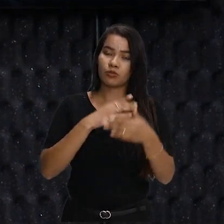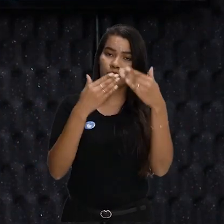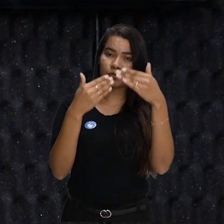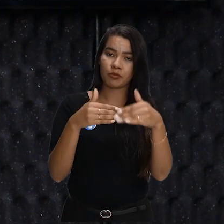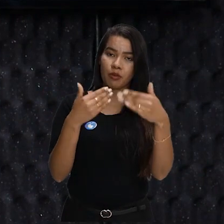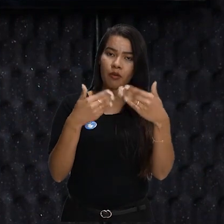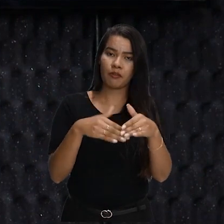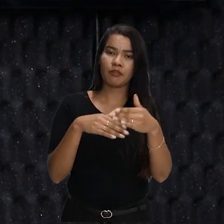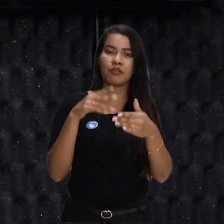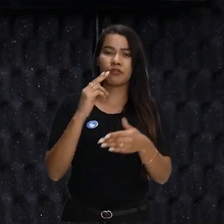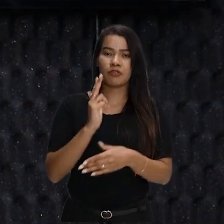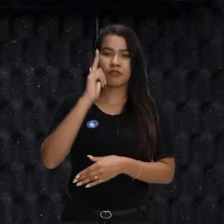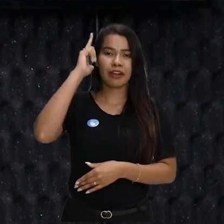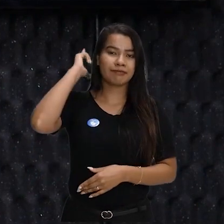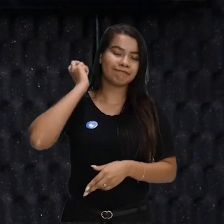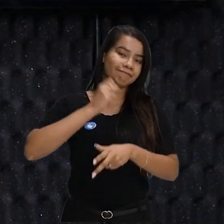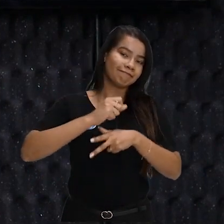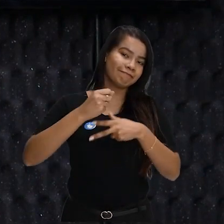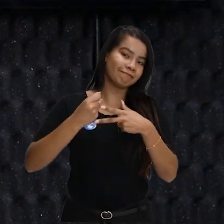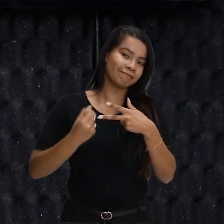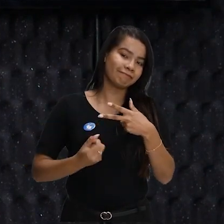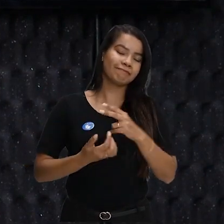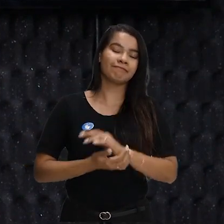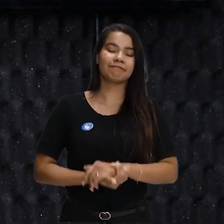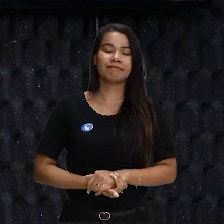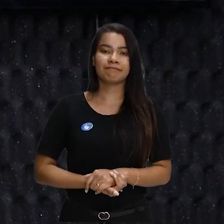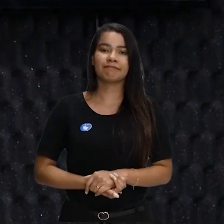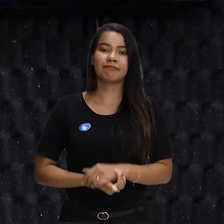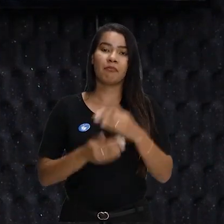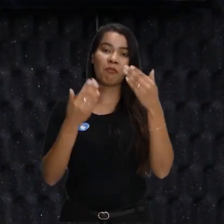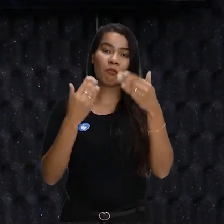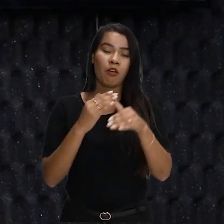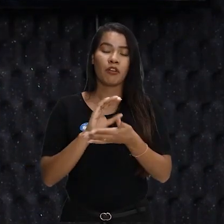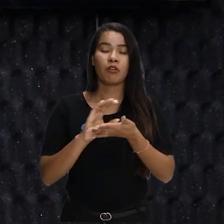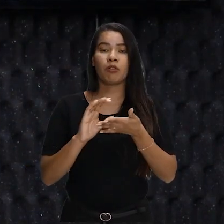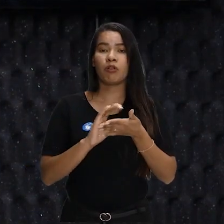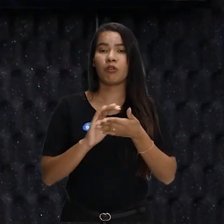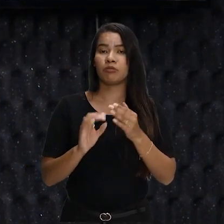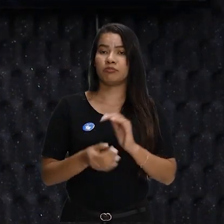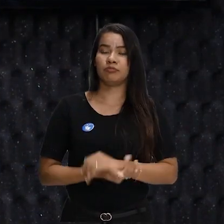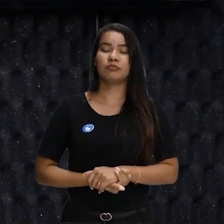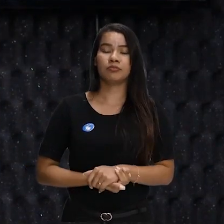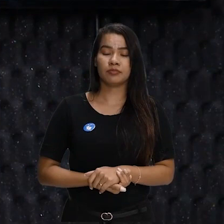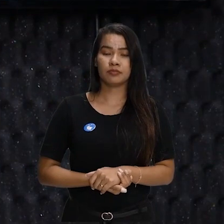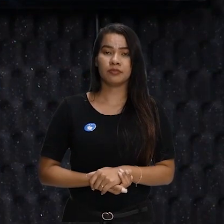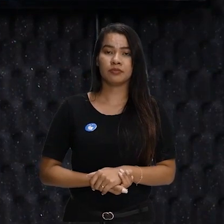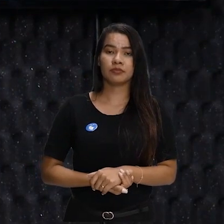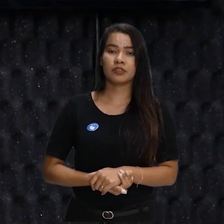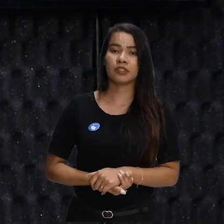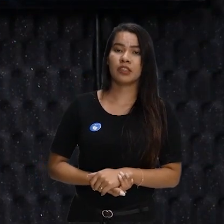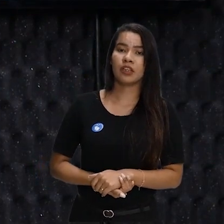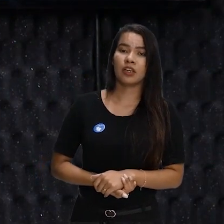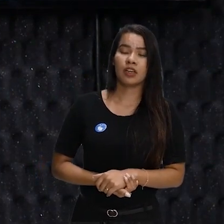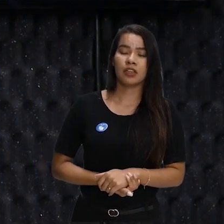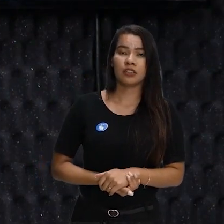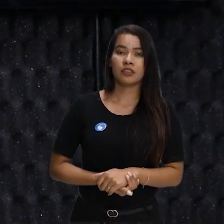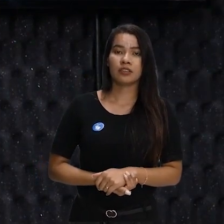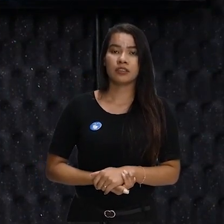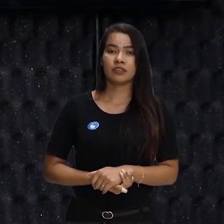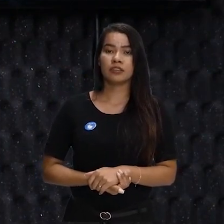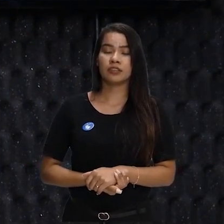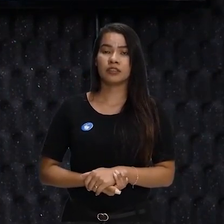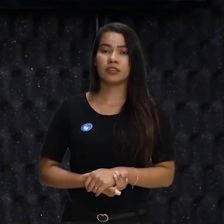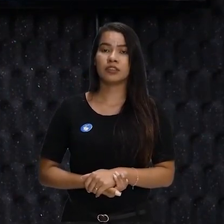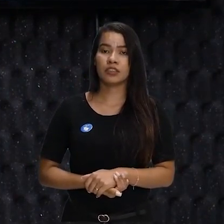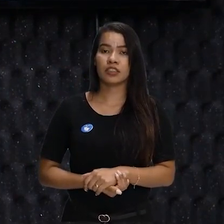prova de vestibular, quando a gente for deparar com o Enem, uma prova de concurso público, tá? A parte da estatística é uma parte